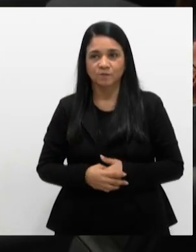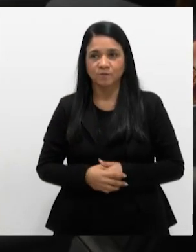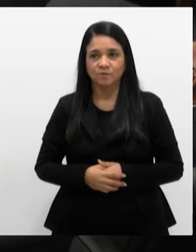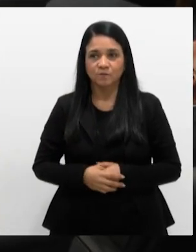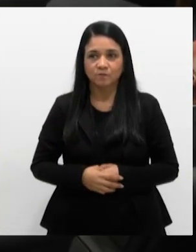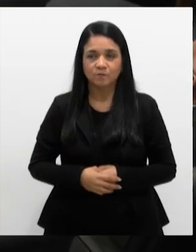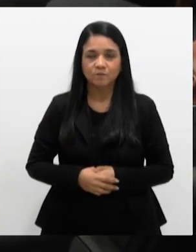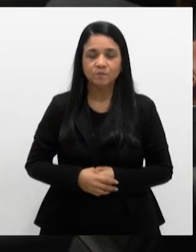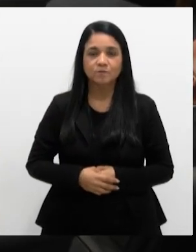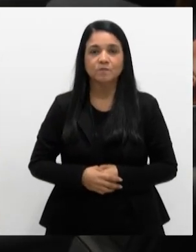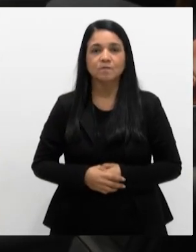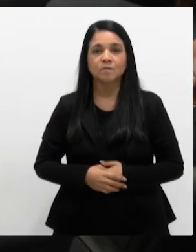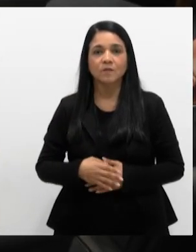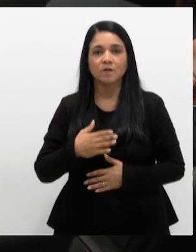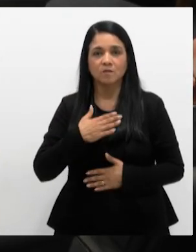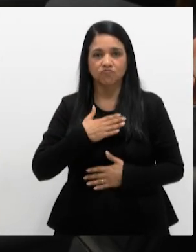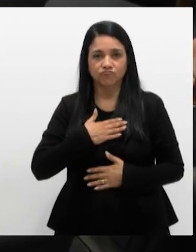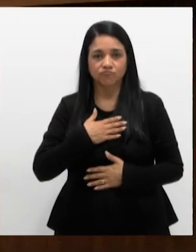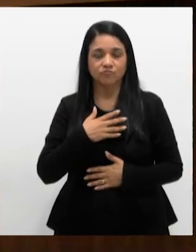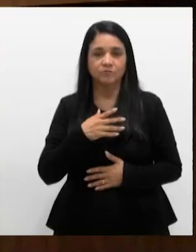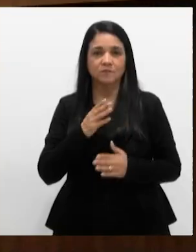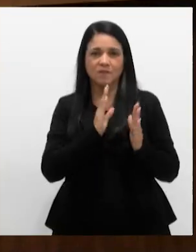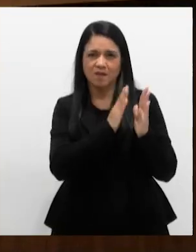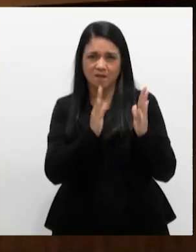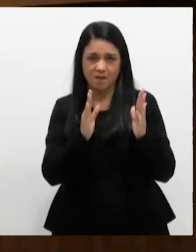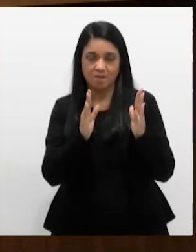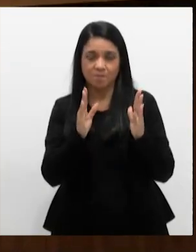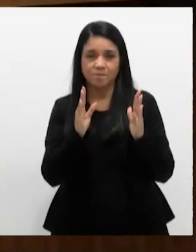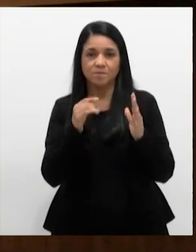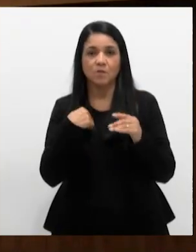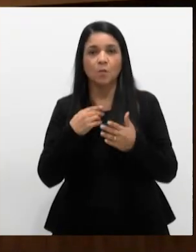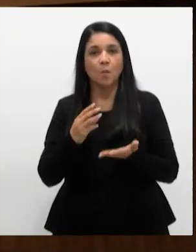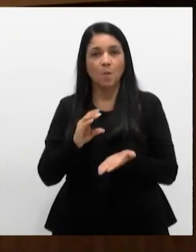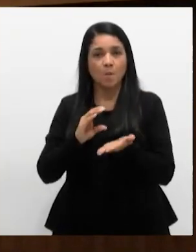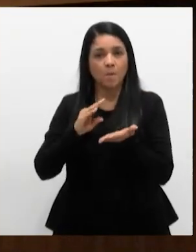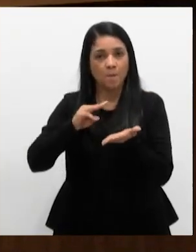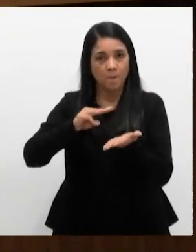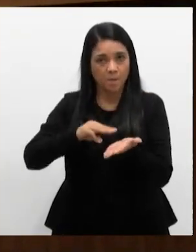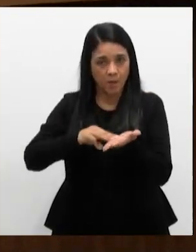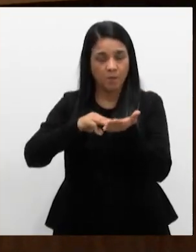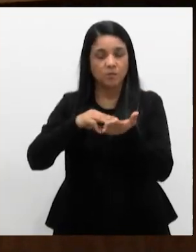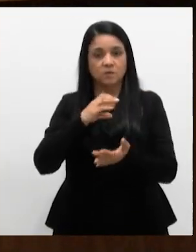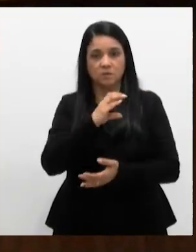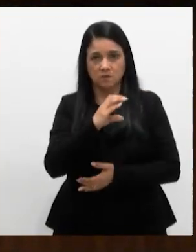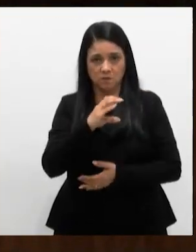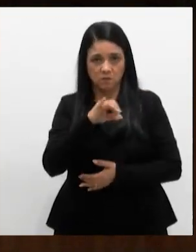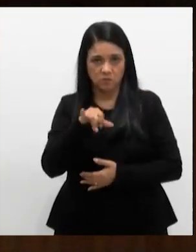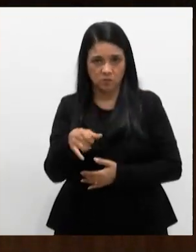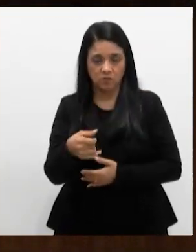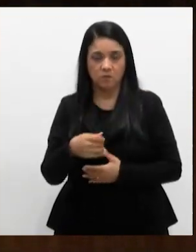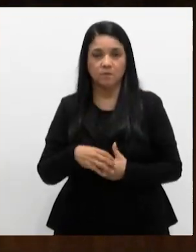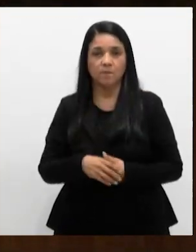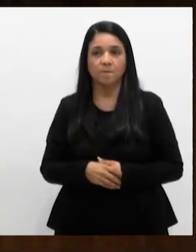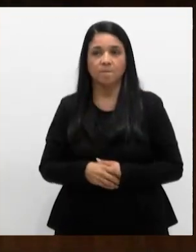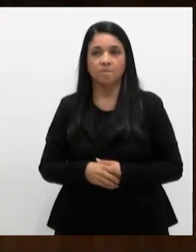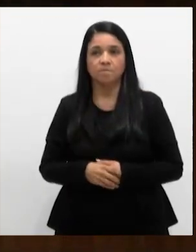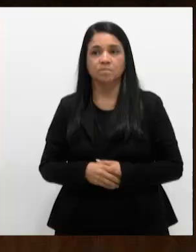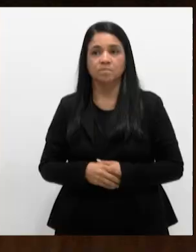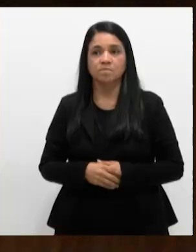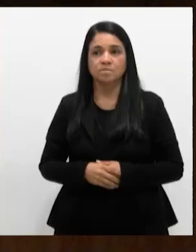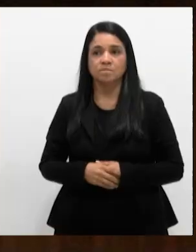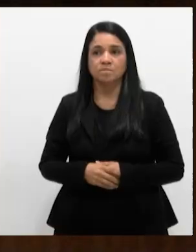Presidente, gostaria de fazer um rápido pela ordem aqui também como membro da Comissão de Constituição e Justiça, no seguinte